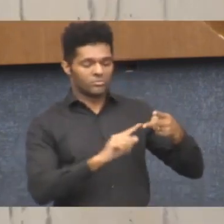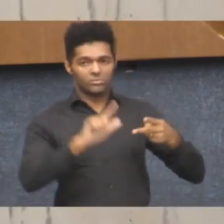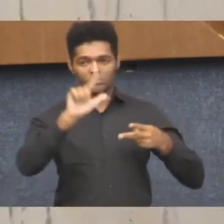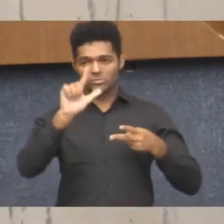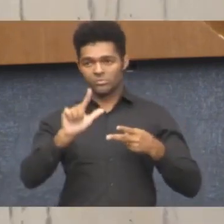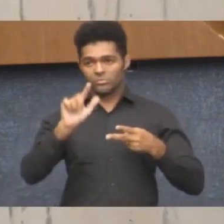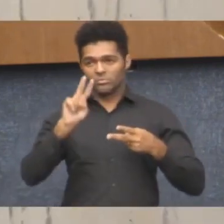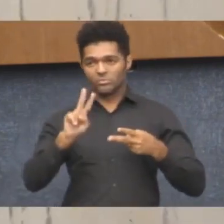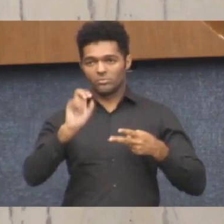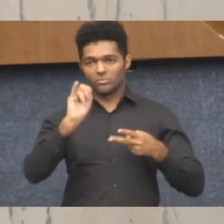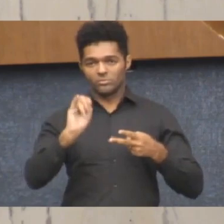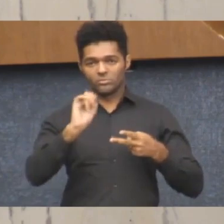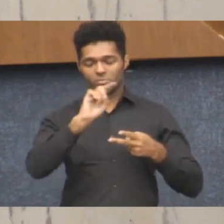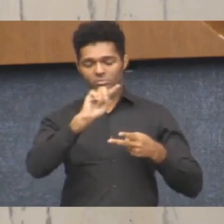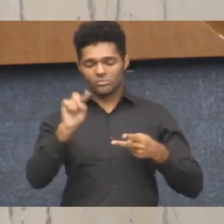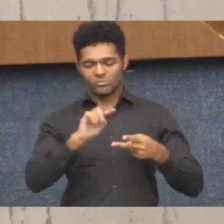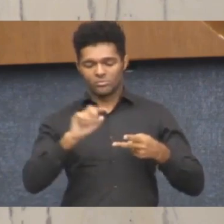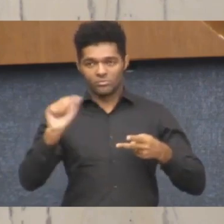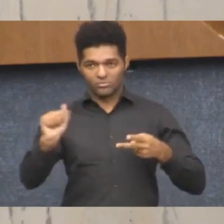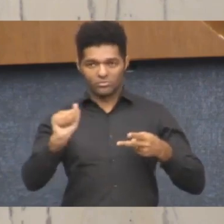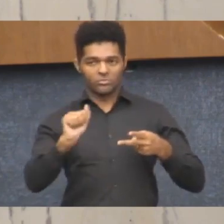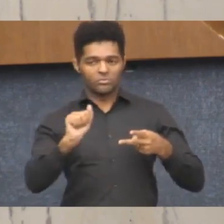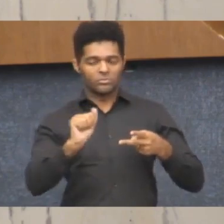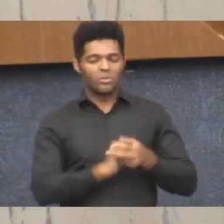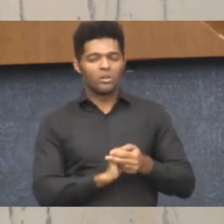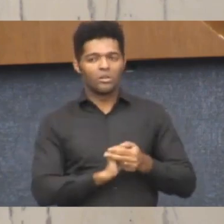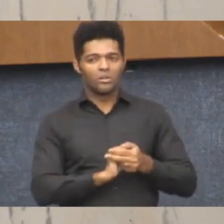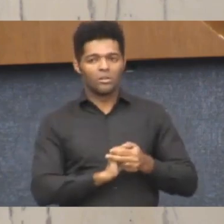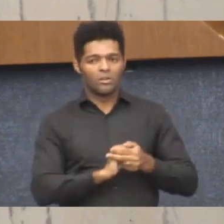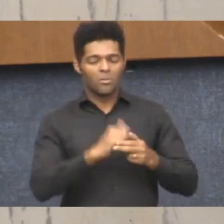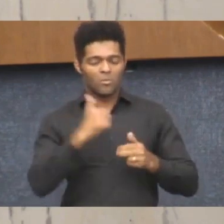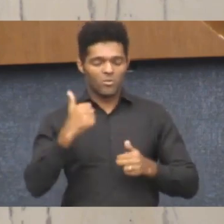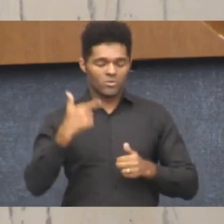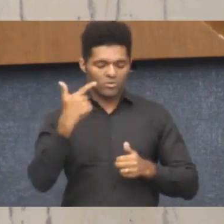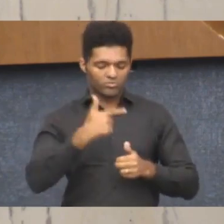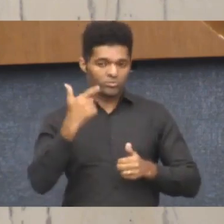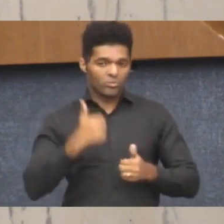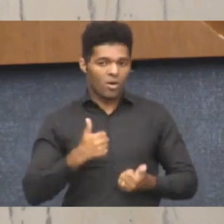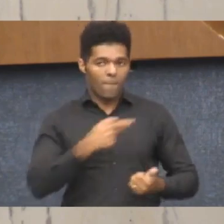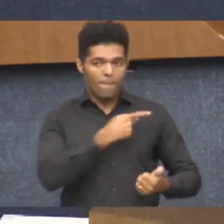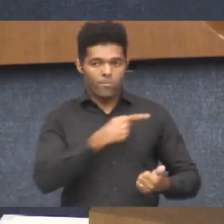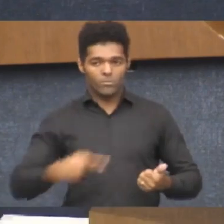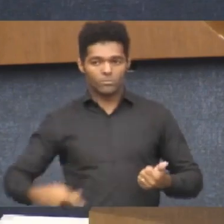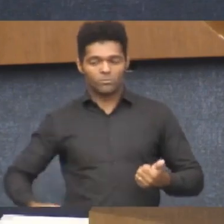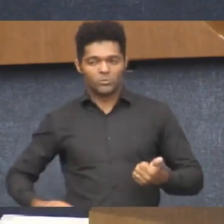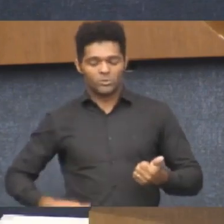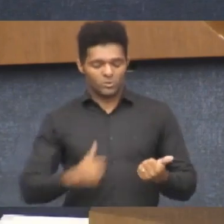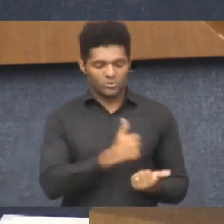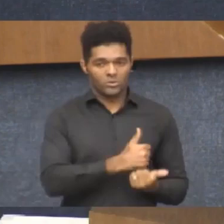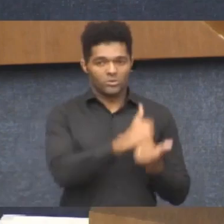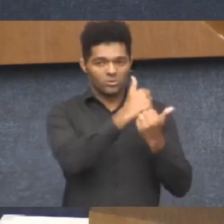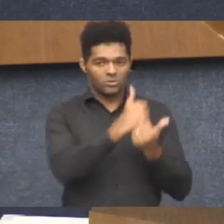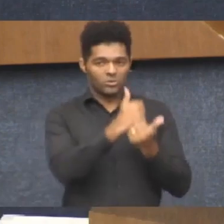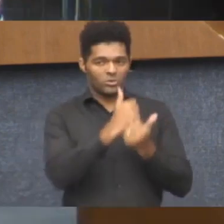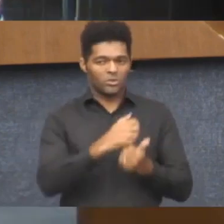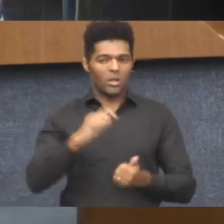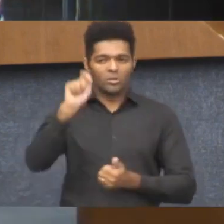Luísa Chaves, vice-presidente da Associação Mineira de Medicina de Família e Comunidade.